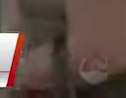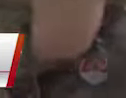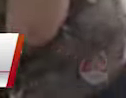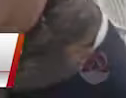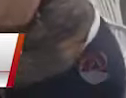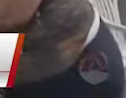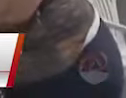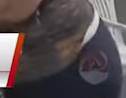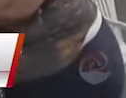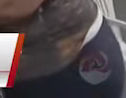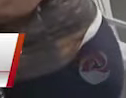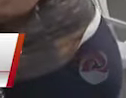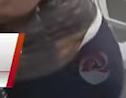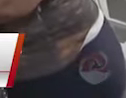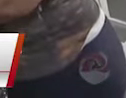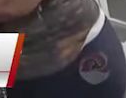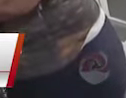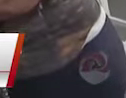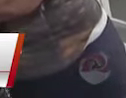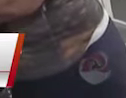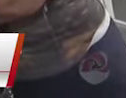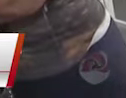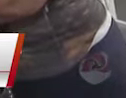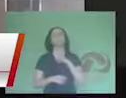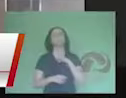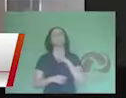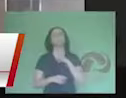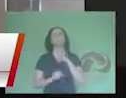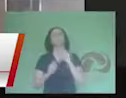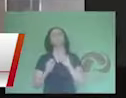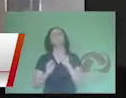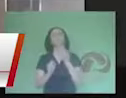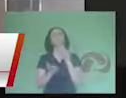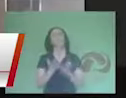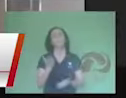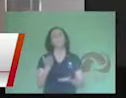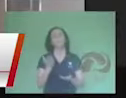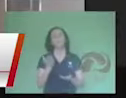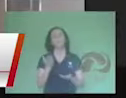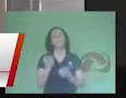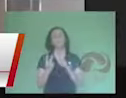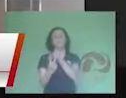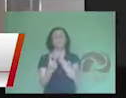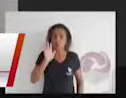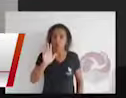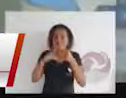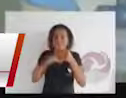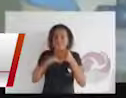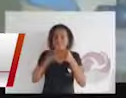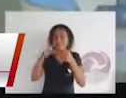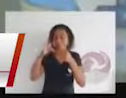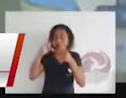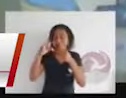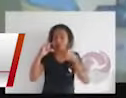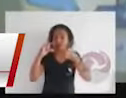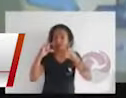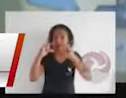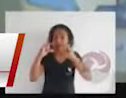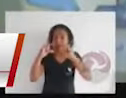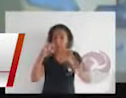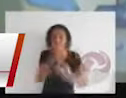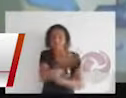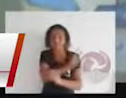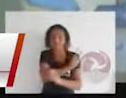pela Secretária Municipal de Saúde de Juiz de Fora durante uma reunião com a Câmara Municipal. A Secretária de